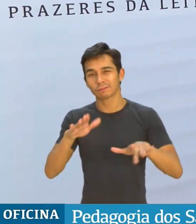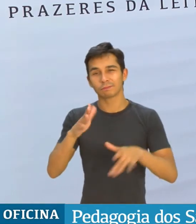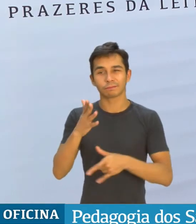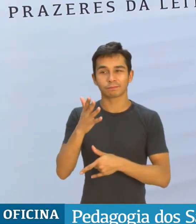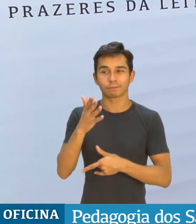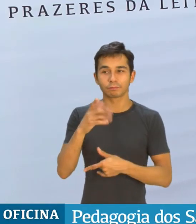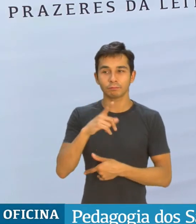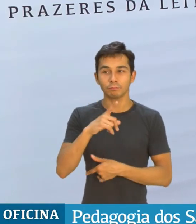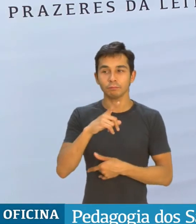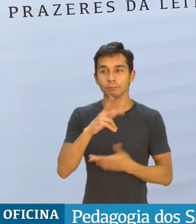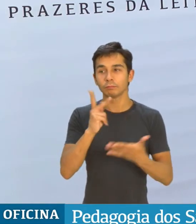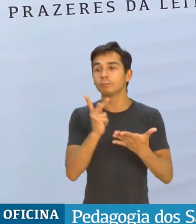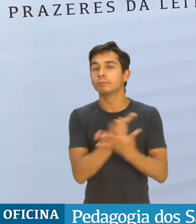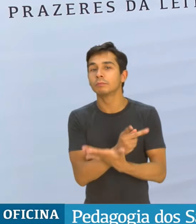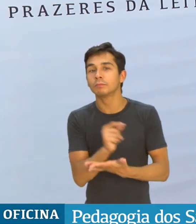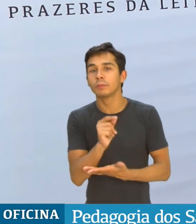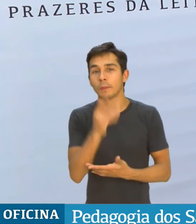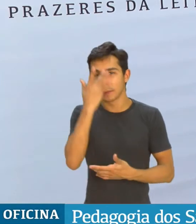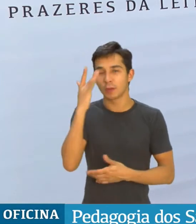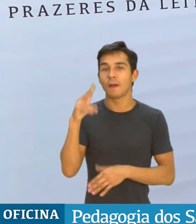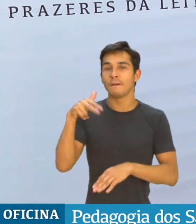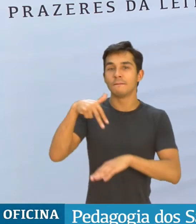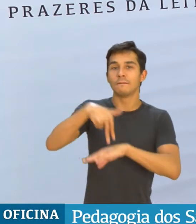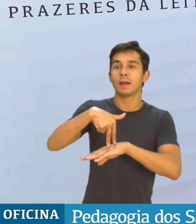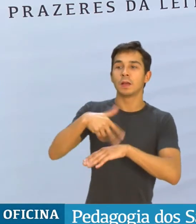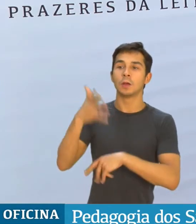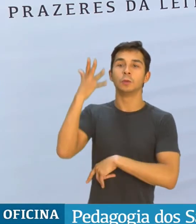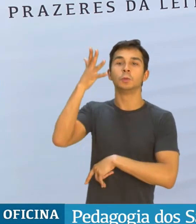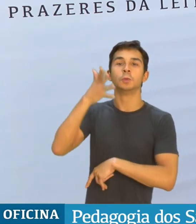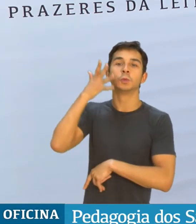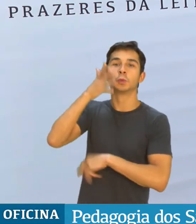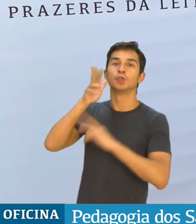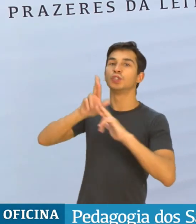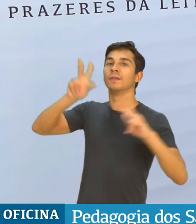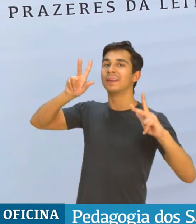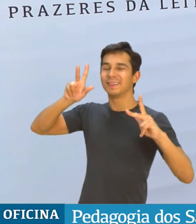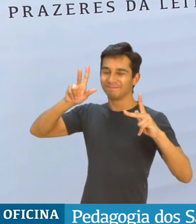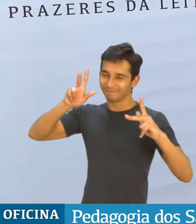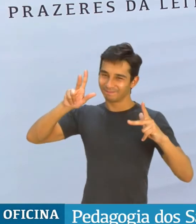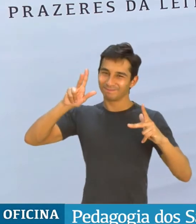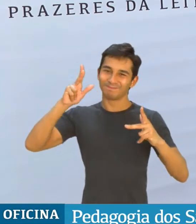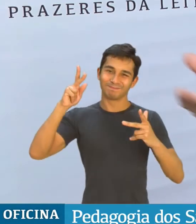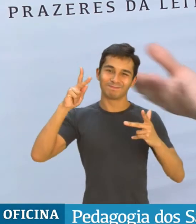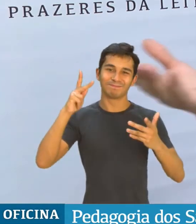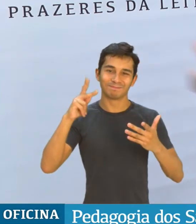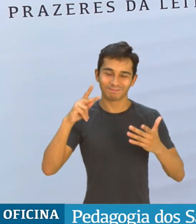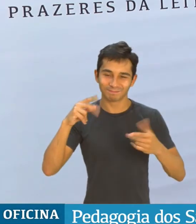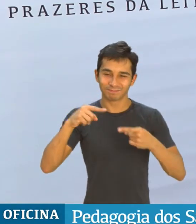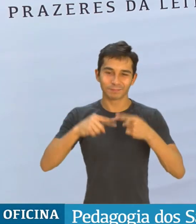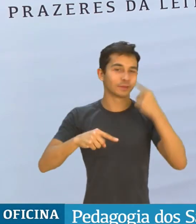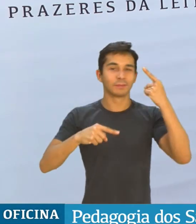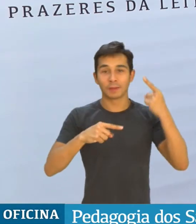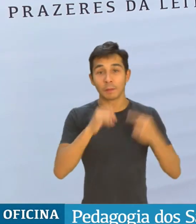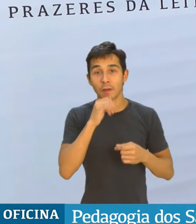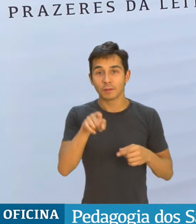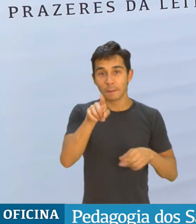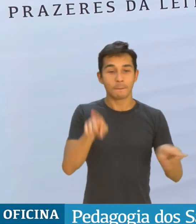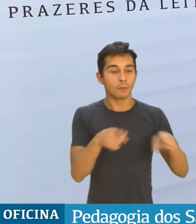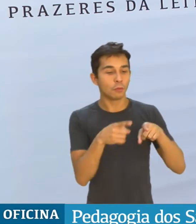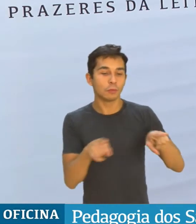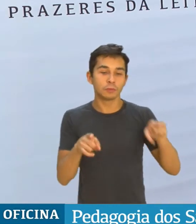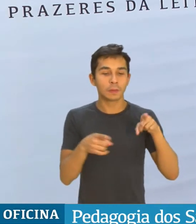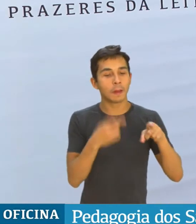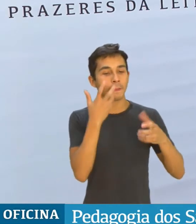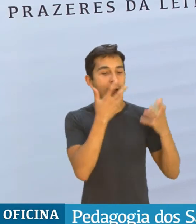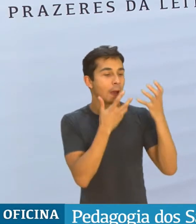discursos, algumas falas, ela quebra a dinâmica da atividade. É como você está tocando uma música e a pessoa vem e te interrompe a sua